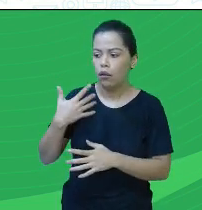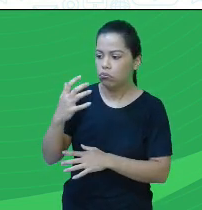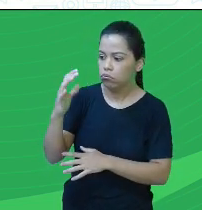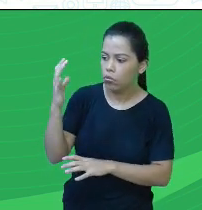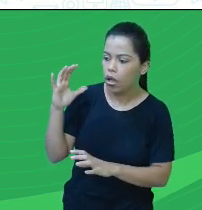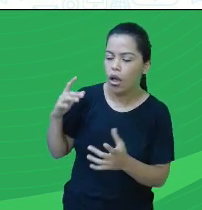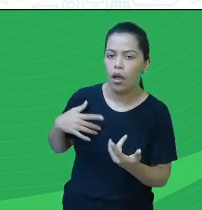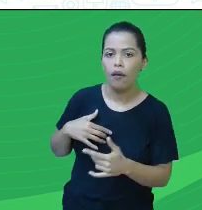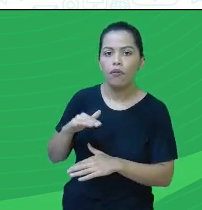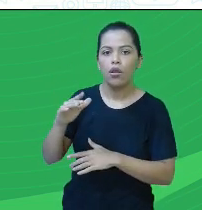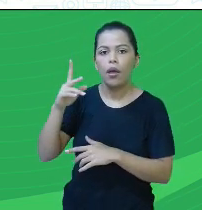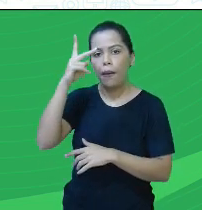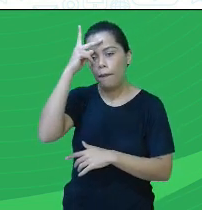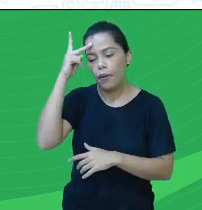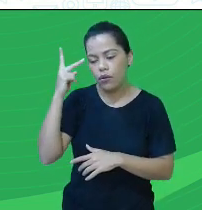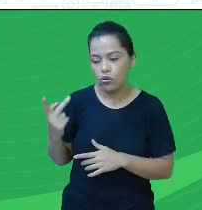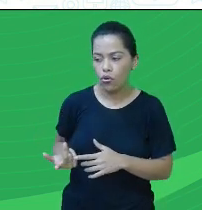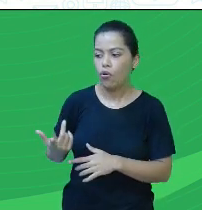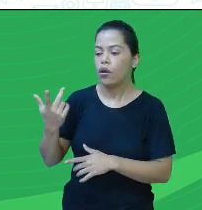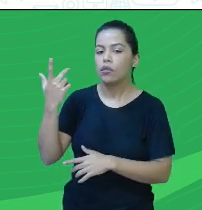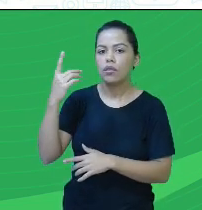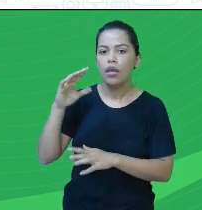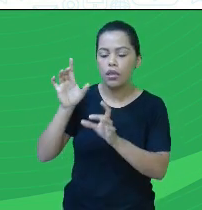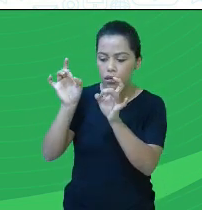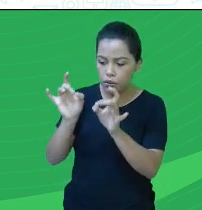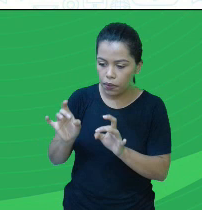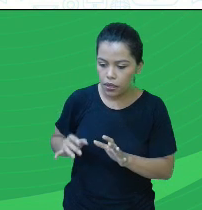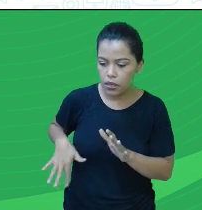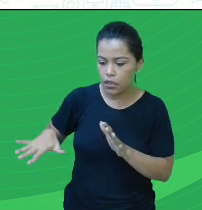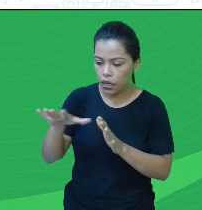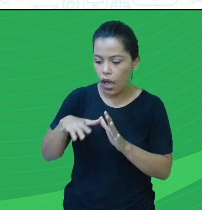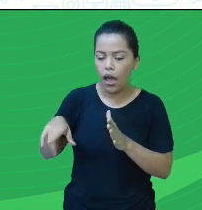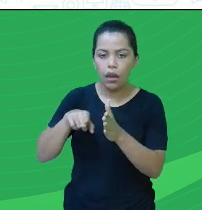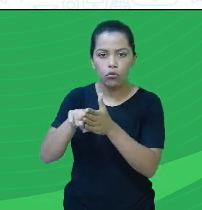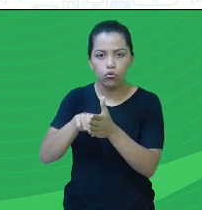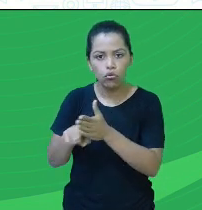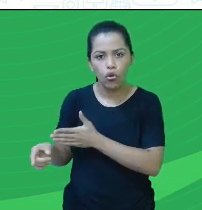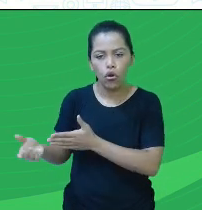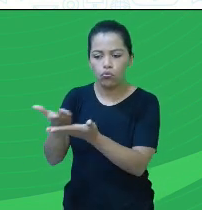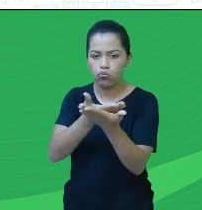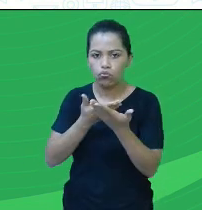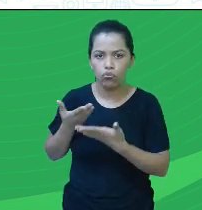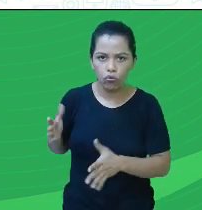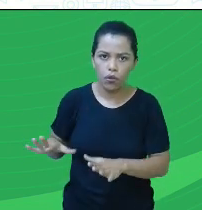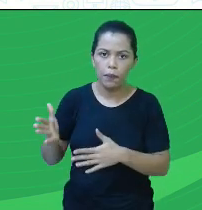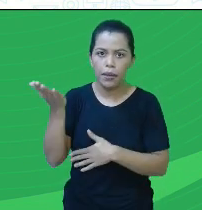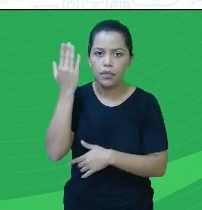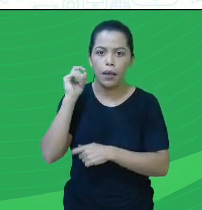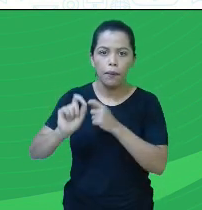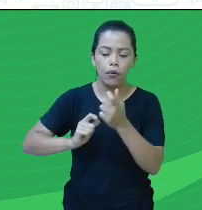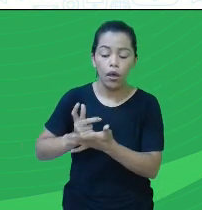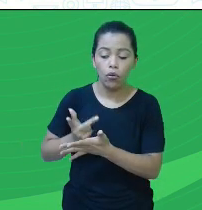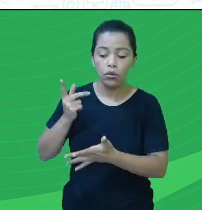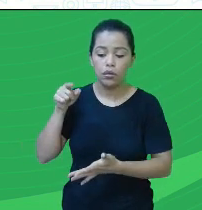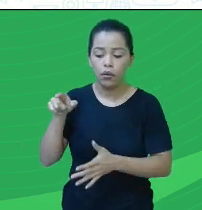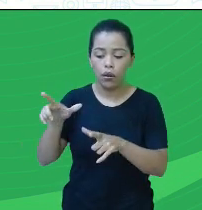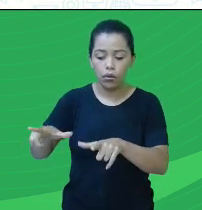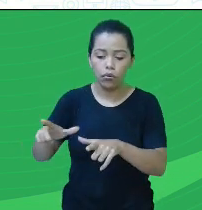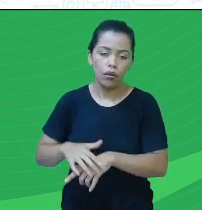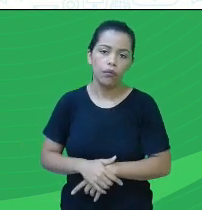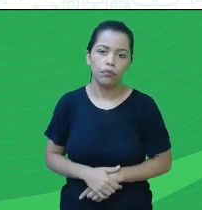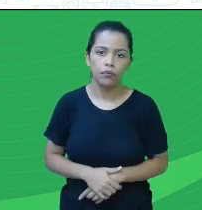para saber o que pode ser feito, os efeitos que vai causar ali naquela região por ter acontecido aquele fato, tá